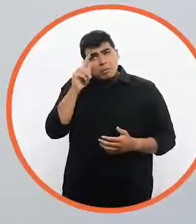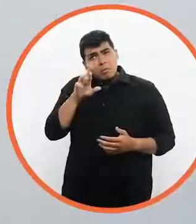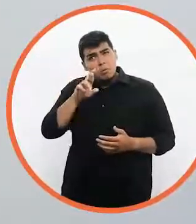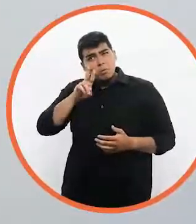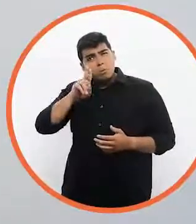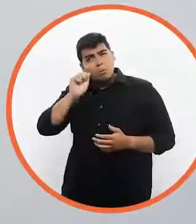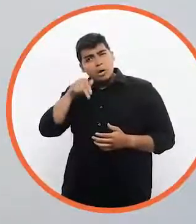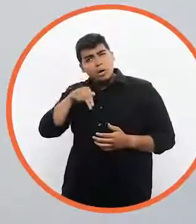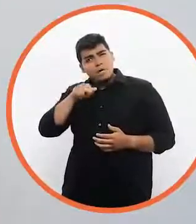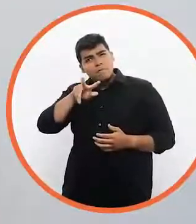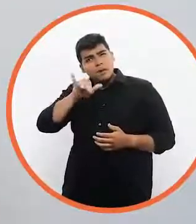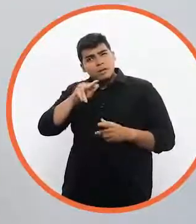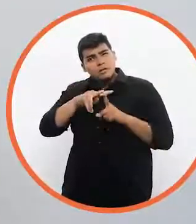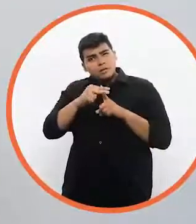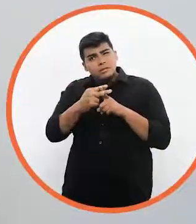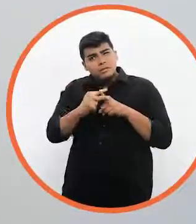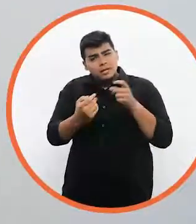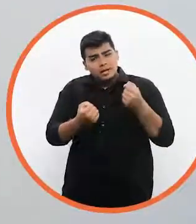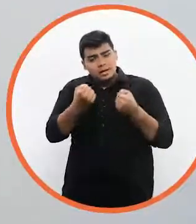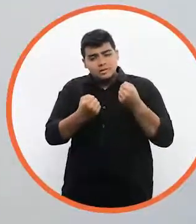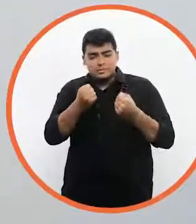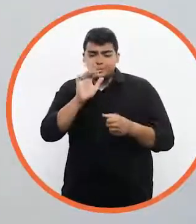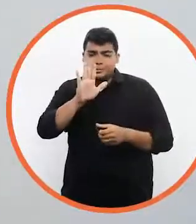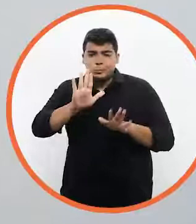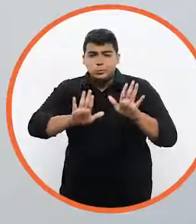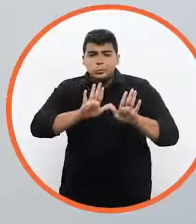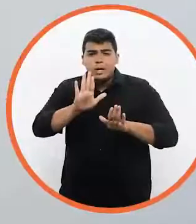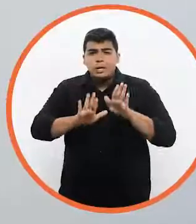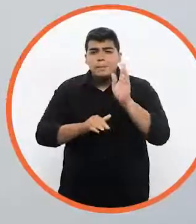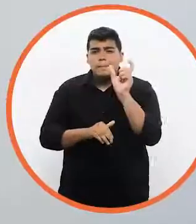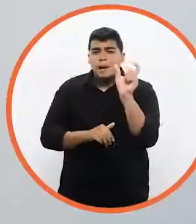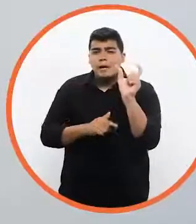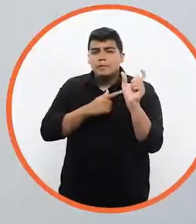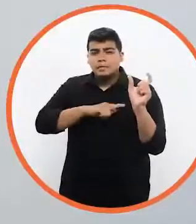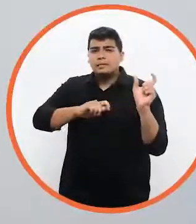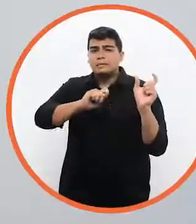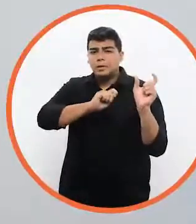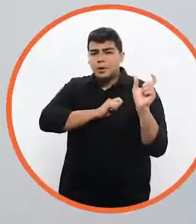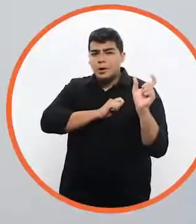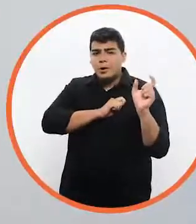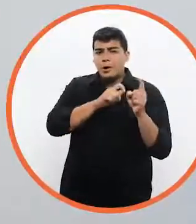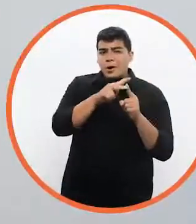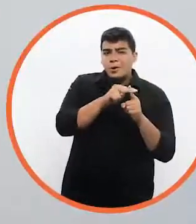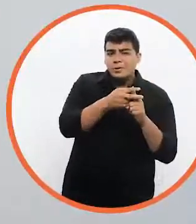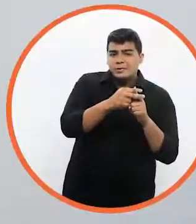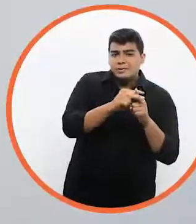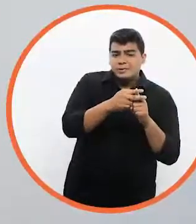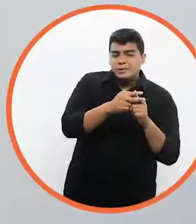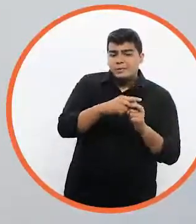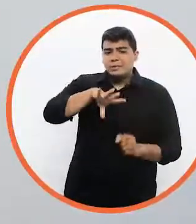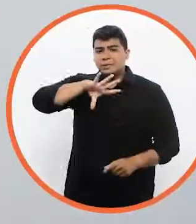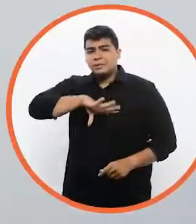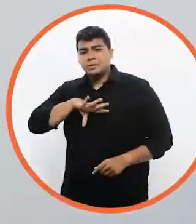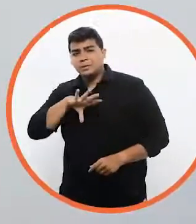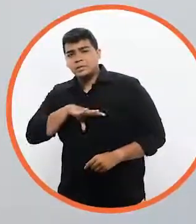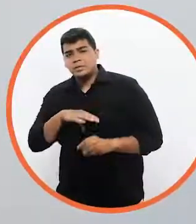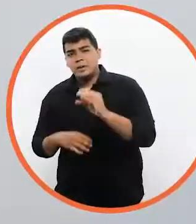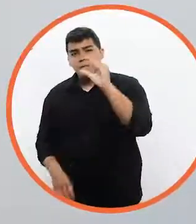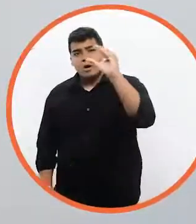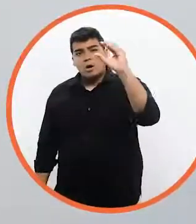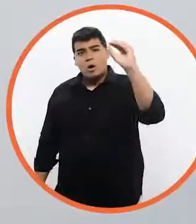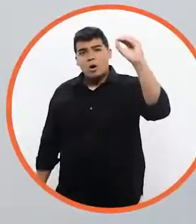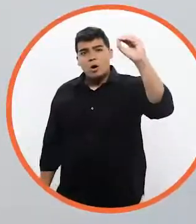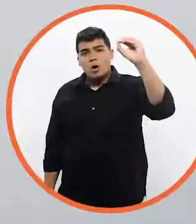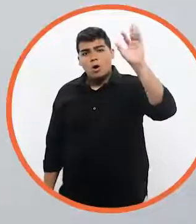A grande questão é que a palavra oficina na língua espanhola não significa a mesma coisa que oficina no português. Oficina no